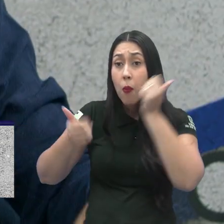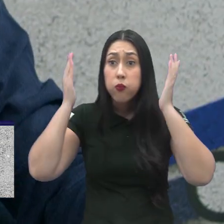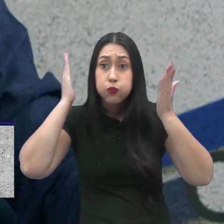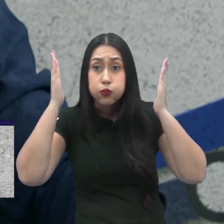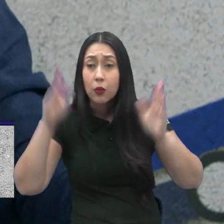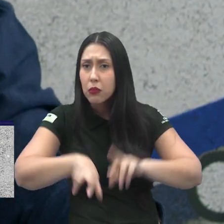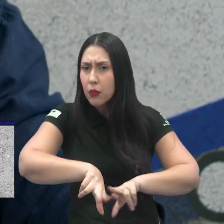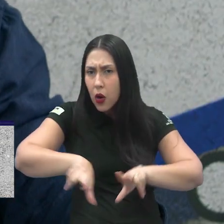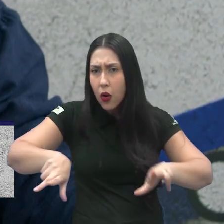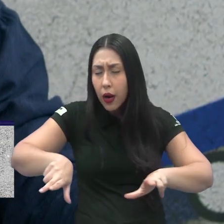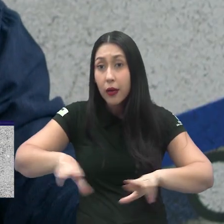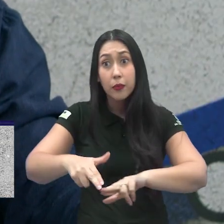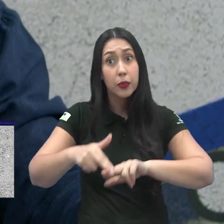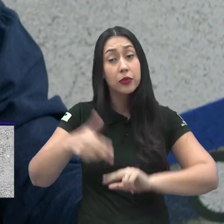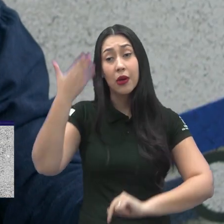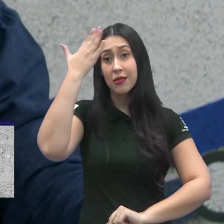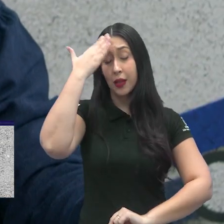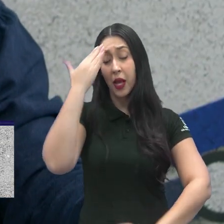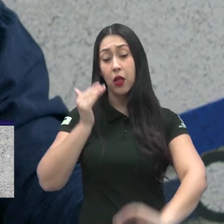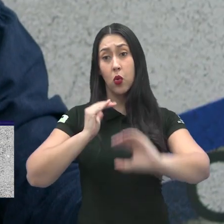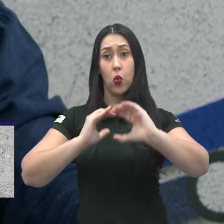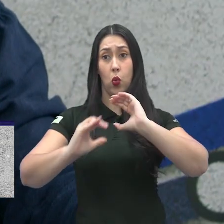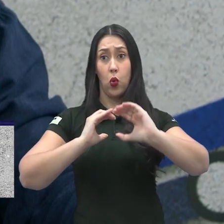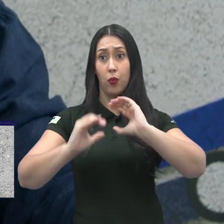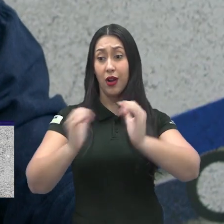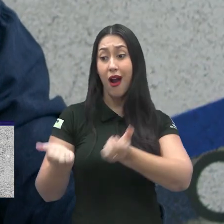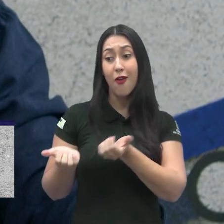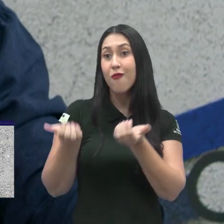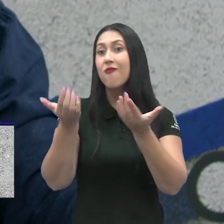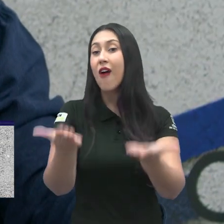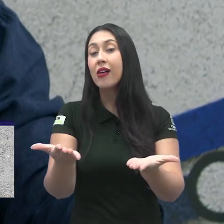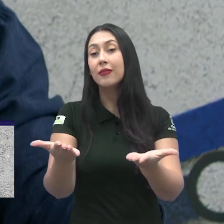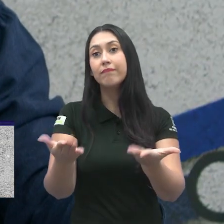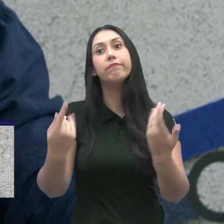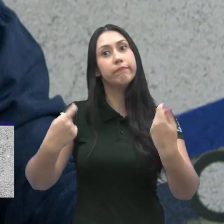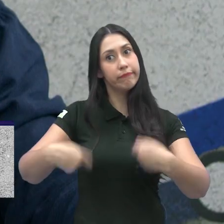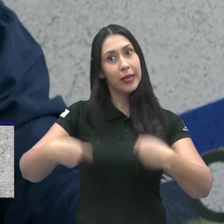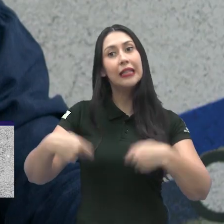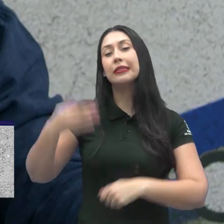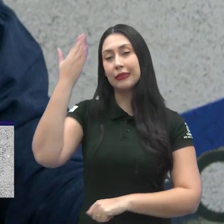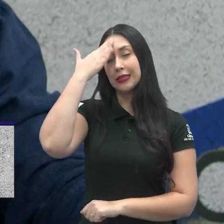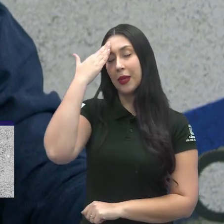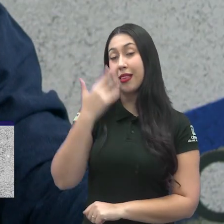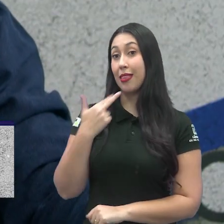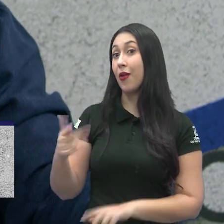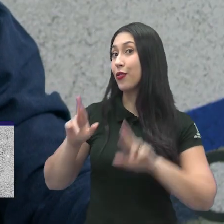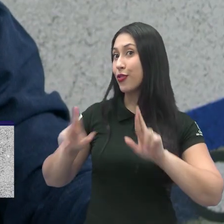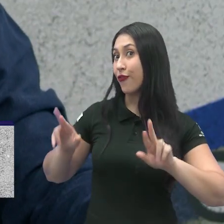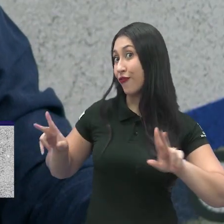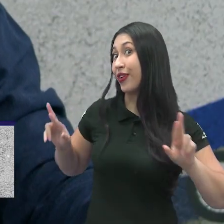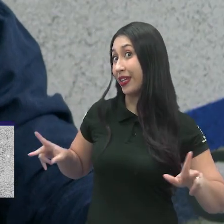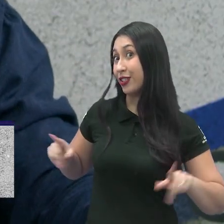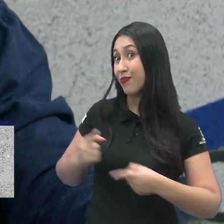de transporte. Então, saber se comunicar com pessoas de fora necessariamente implica conhecimento de outras línguas,